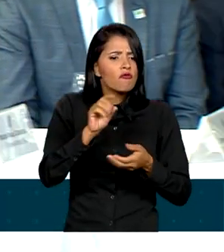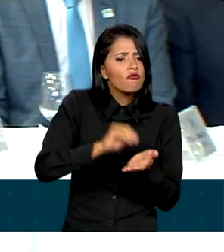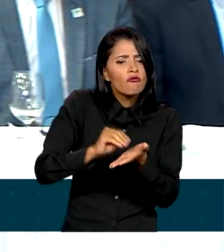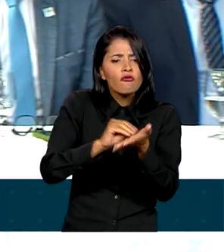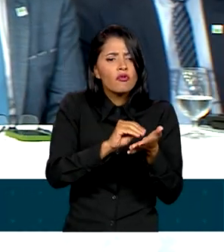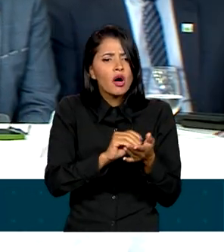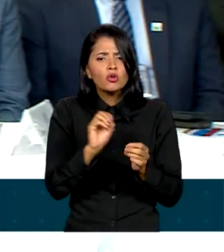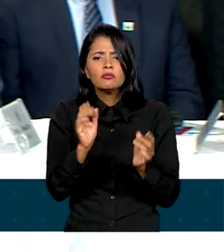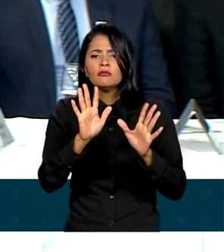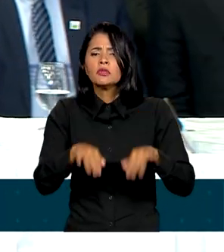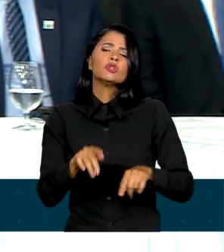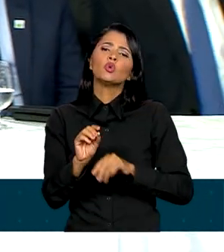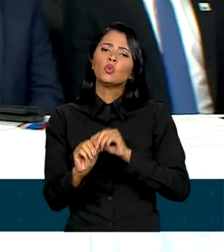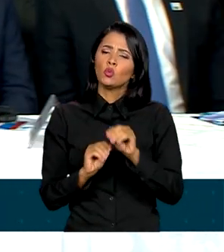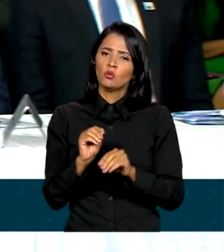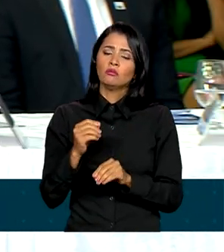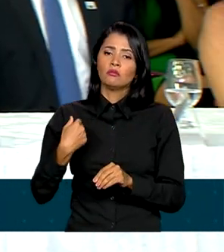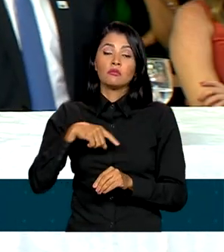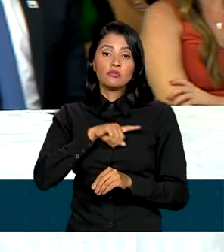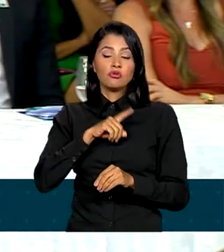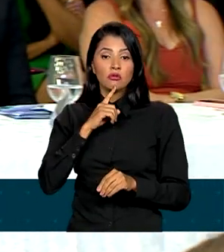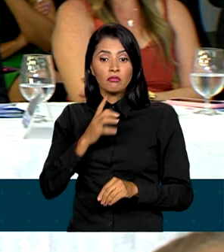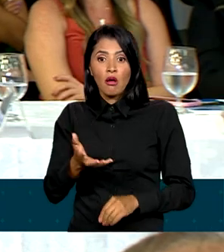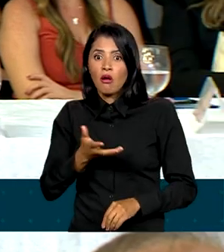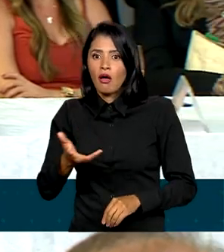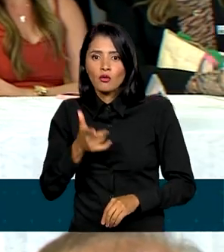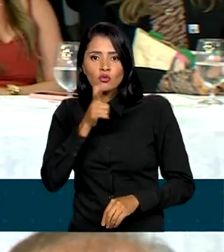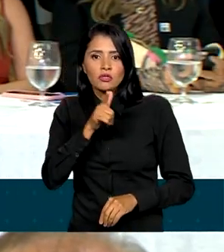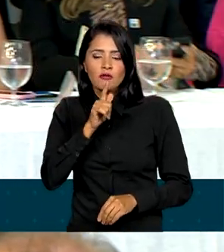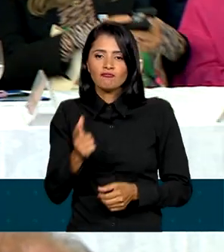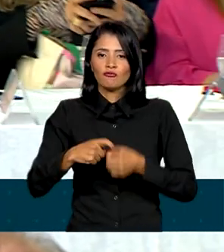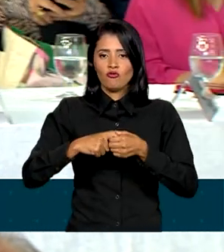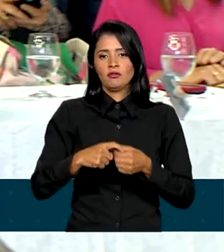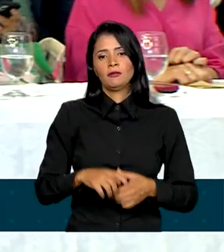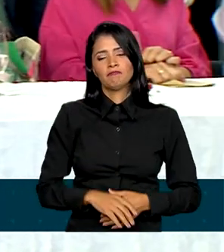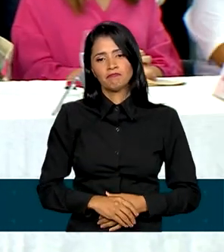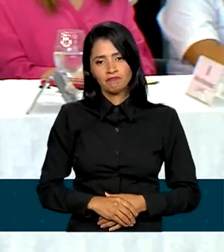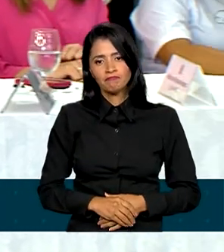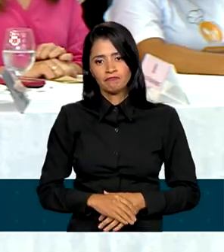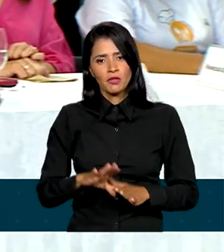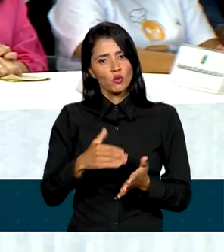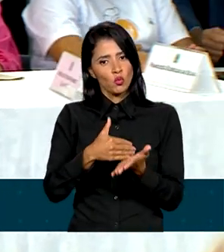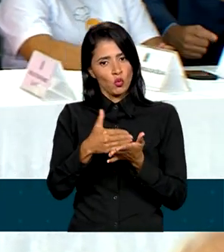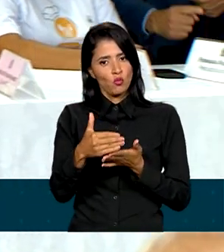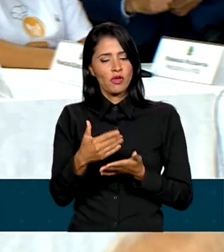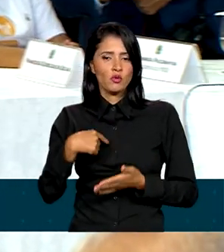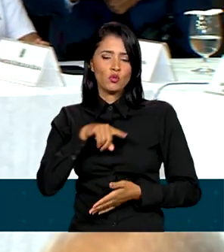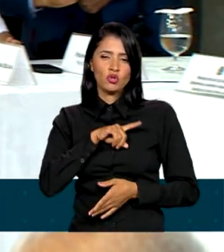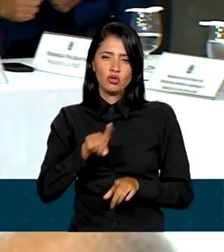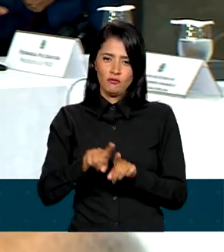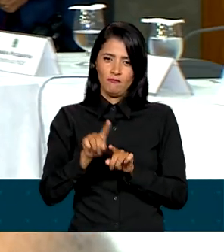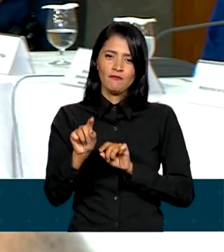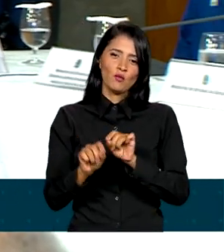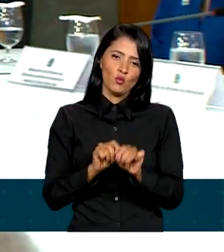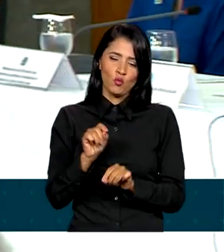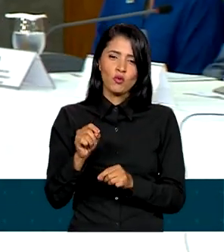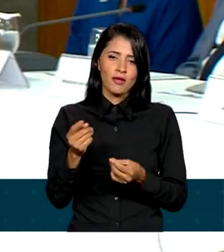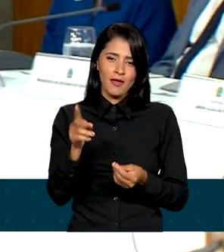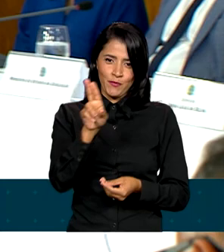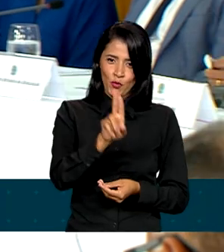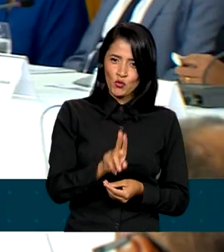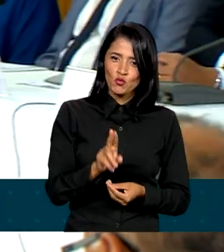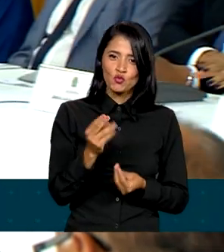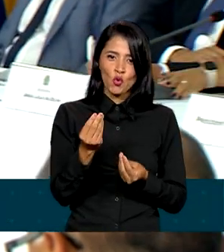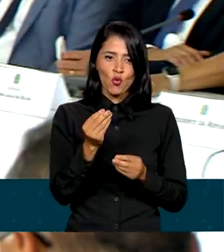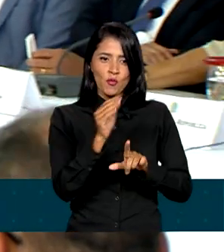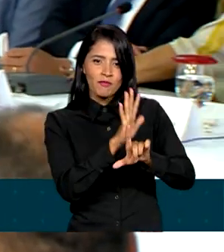faltava, para que a gente possa começar a acelerar esse processo. E, logo no início, a gente fez uso de